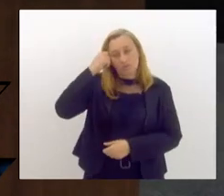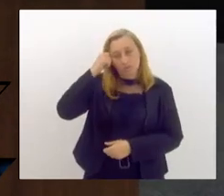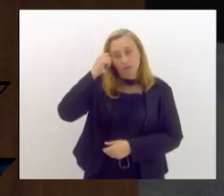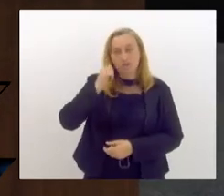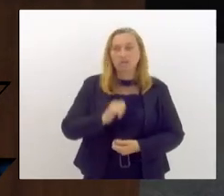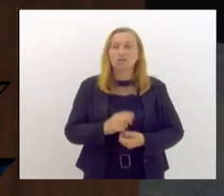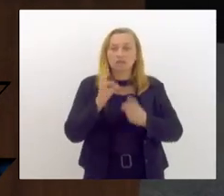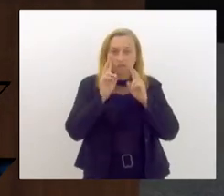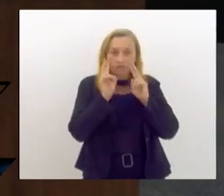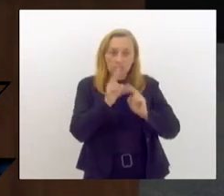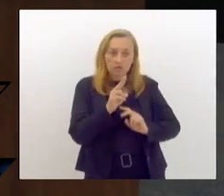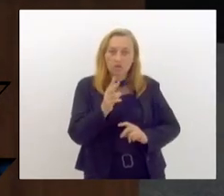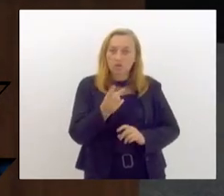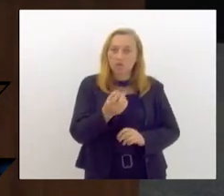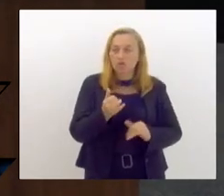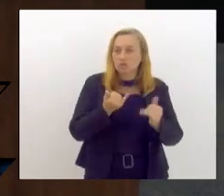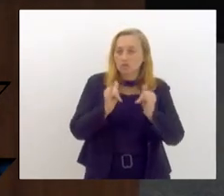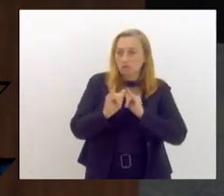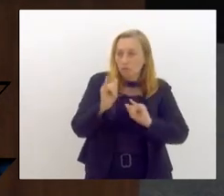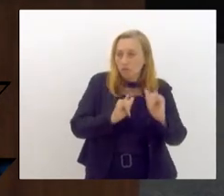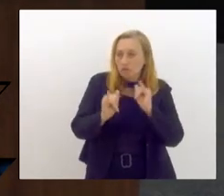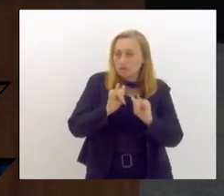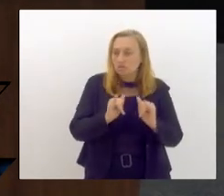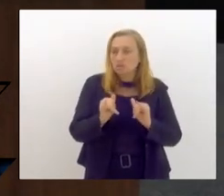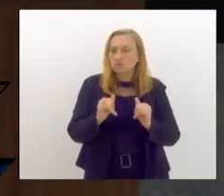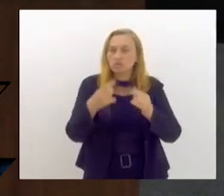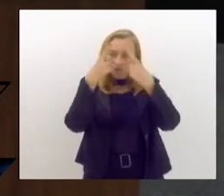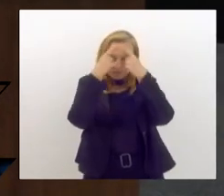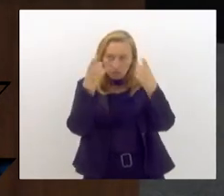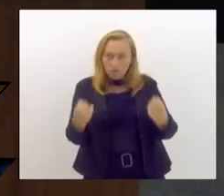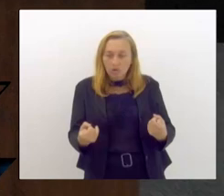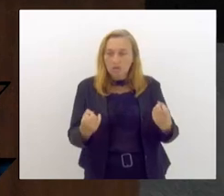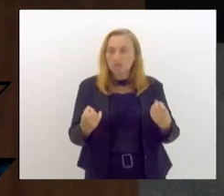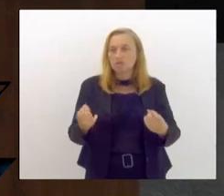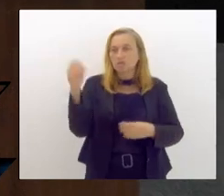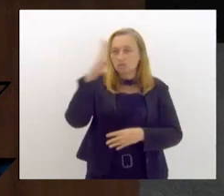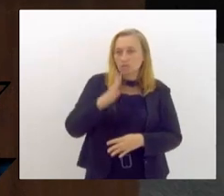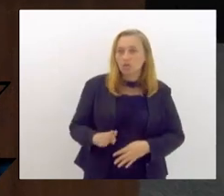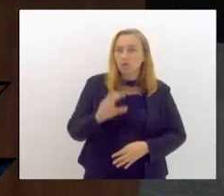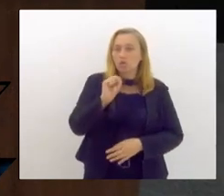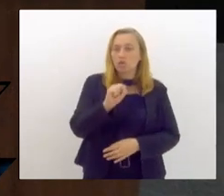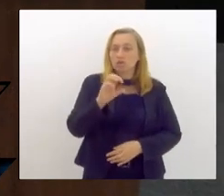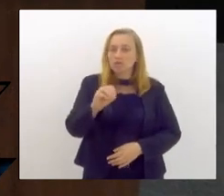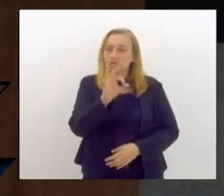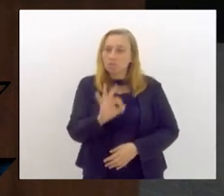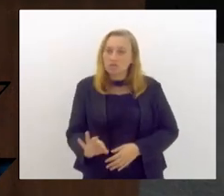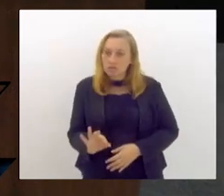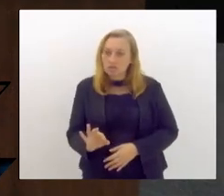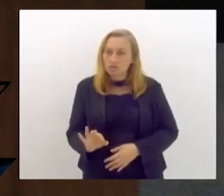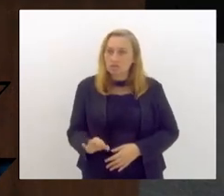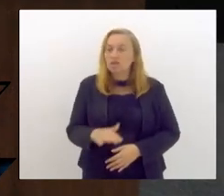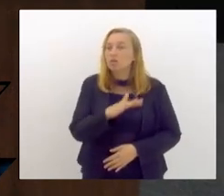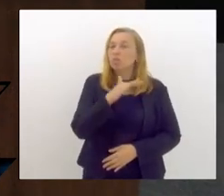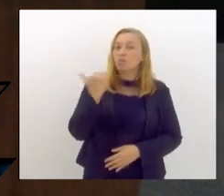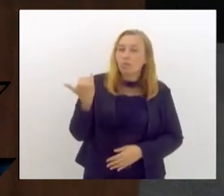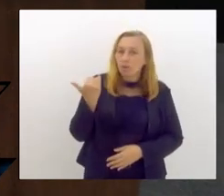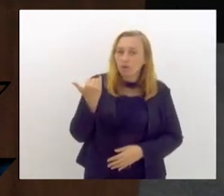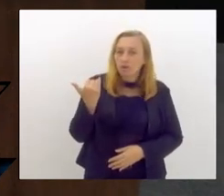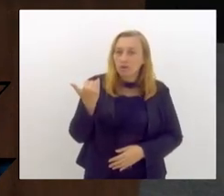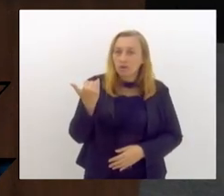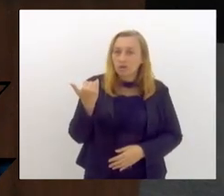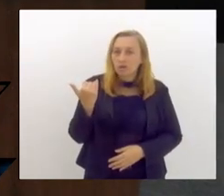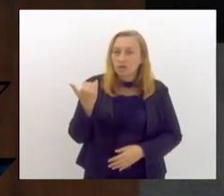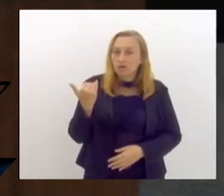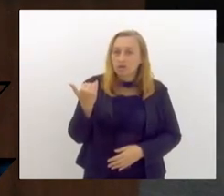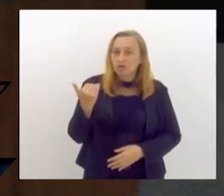Se a gente olhar os dados da violência no Brasil, 80% daqueles que morrem